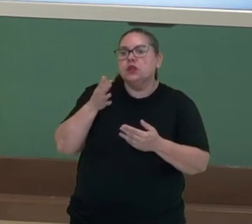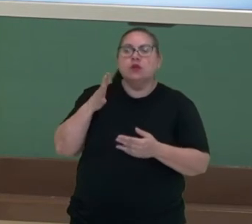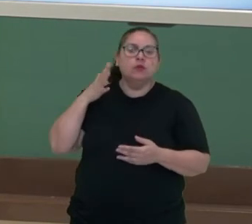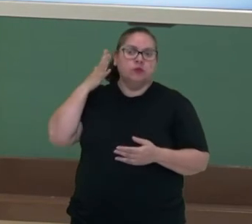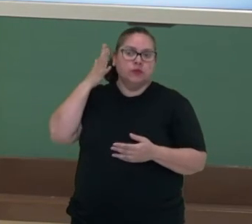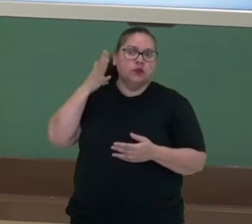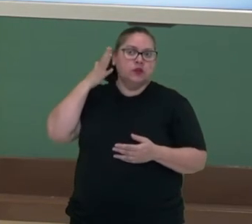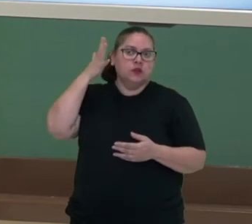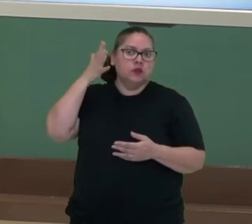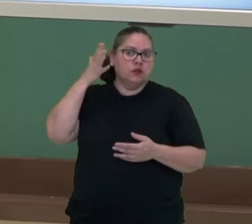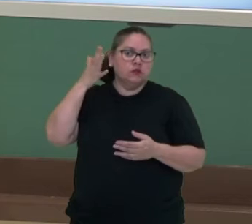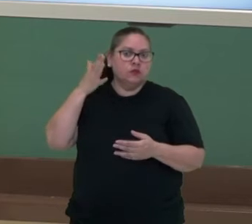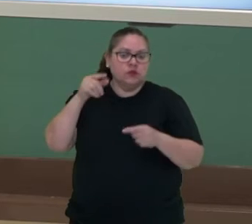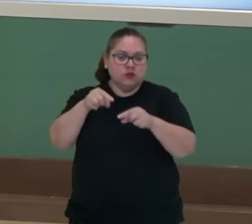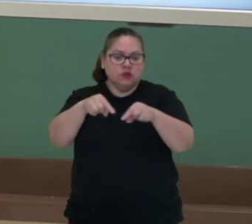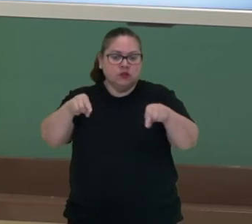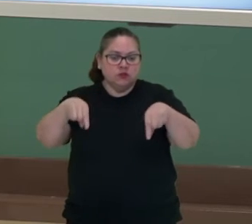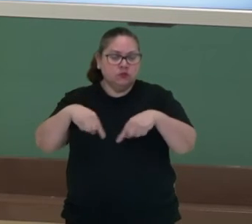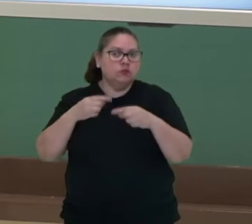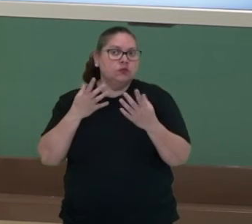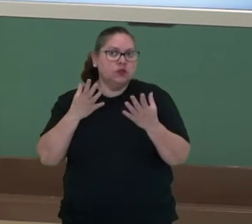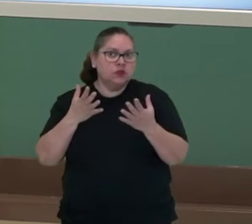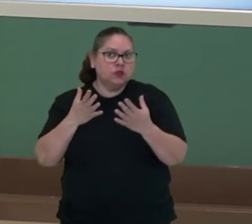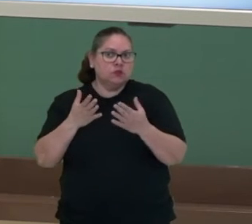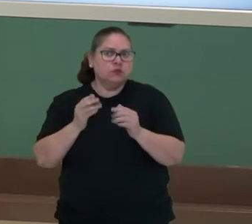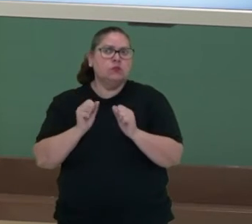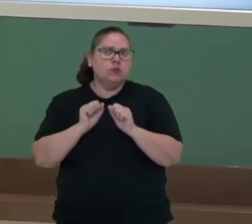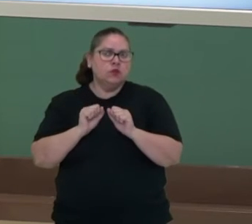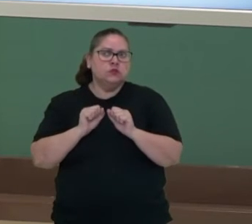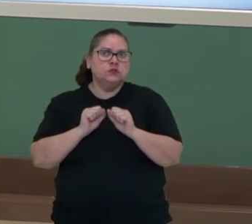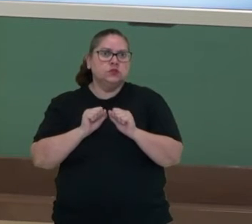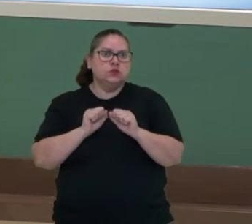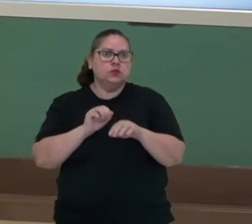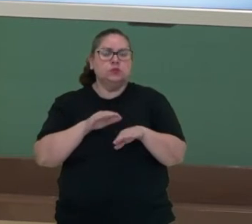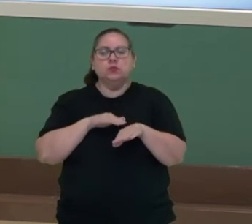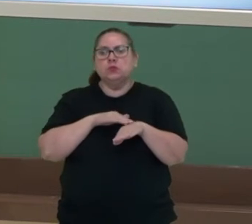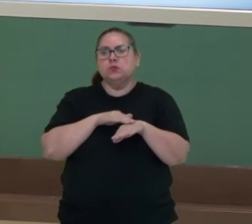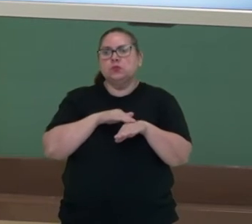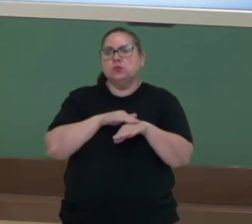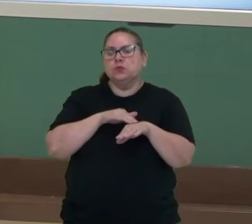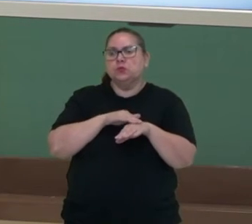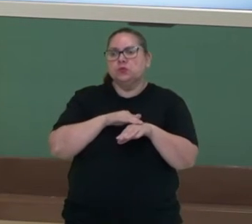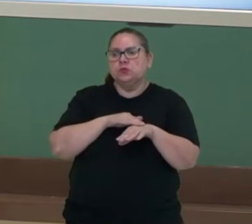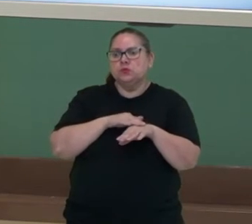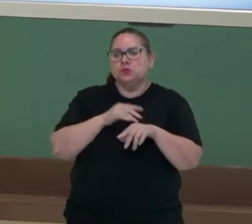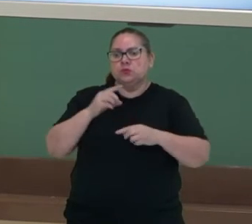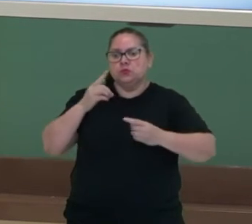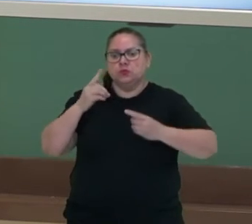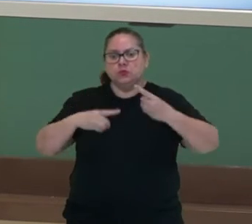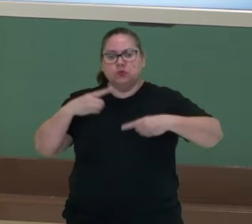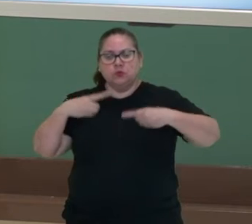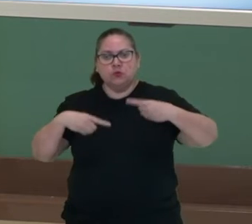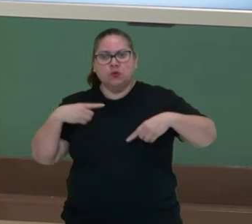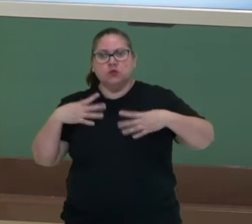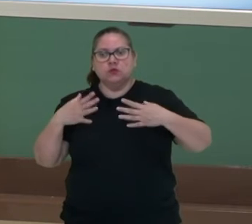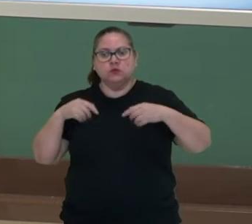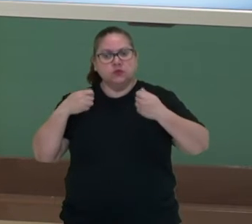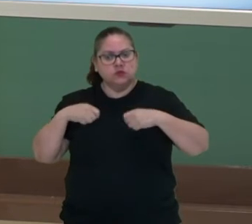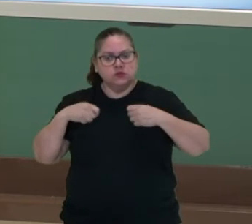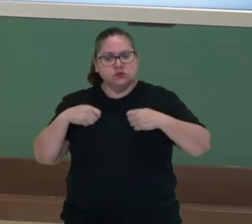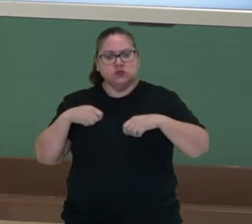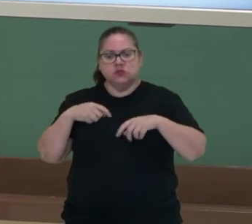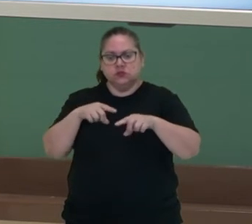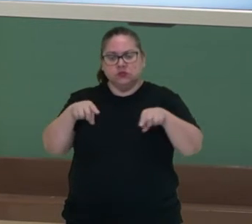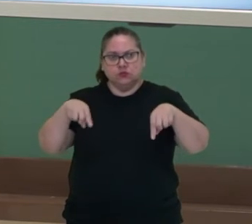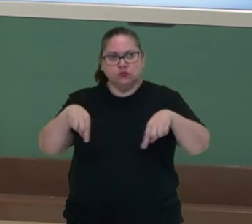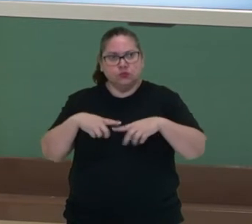do interesse da turma. Pode ser um assunto que surgiu no debate, pode ser uma necessidade da